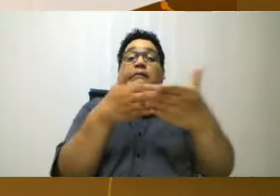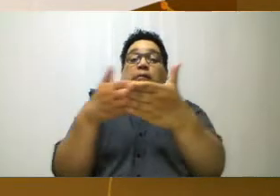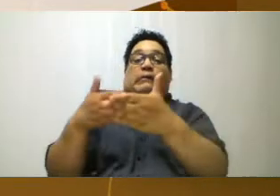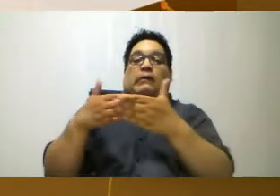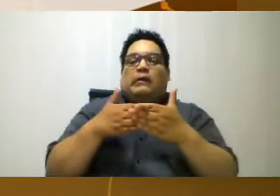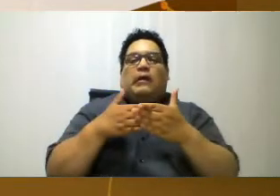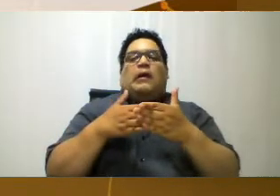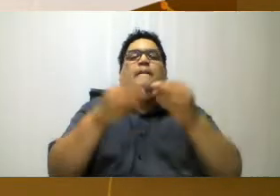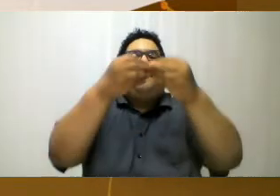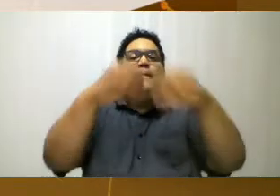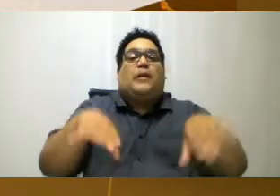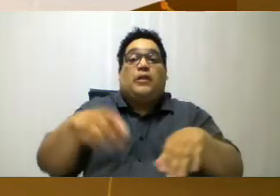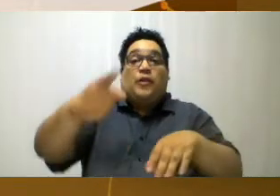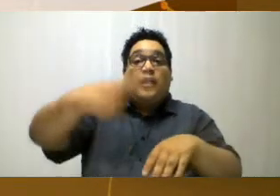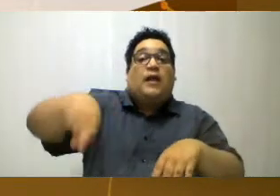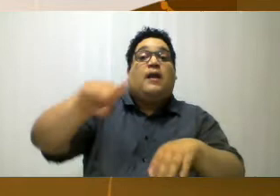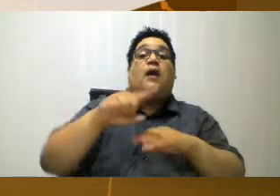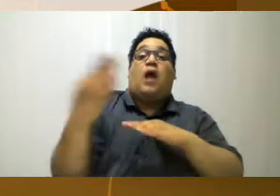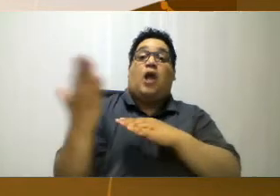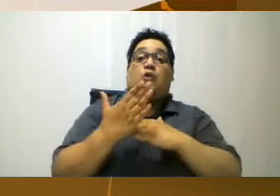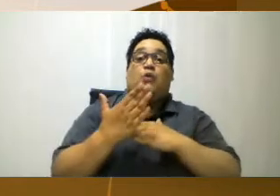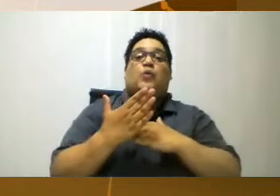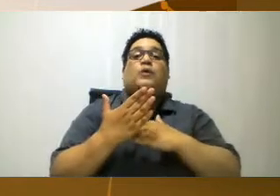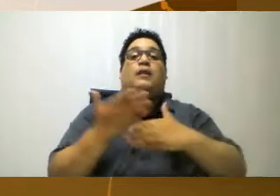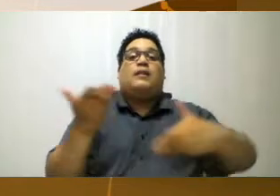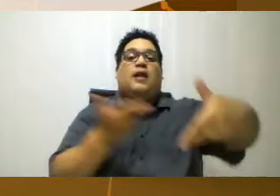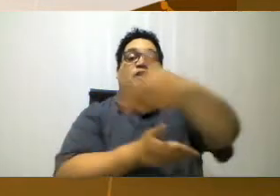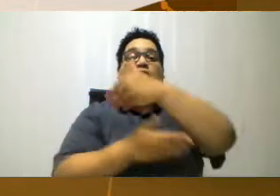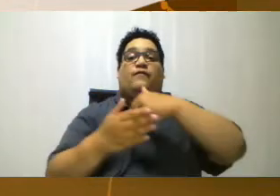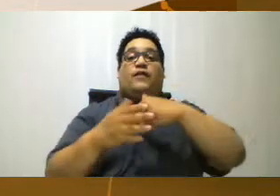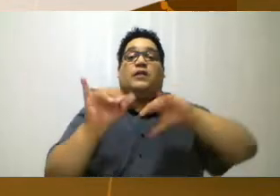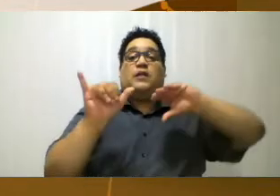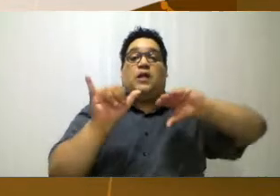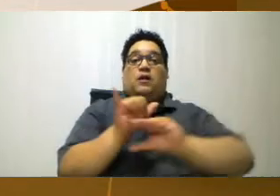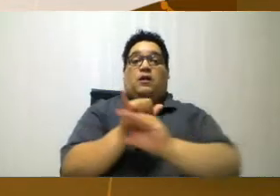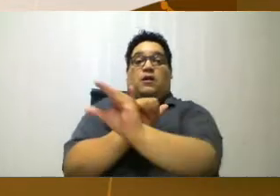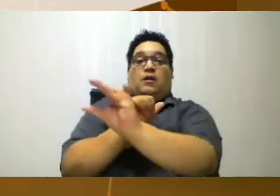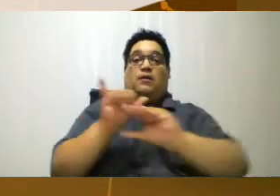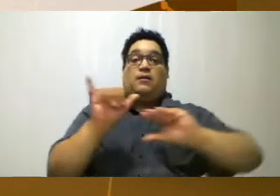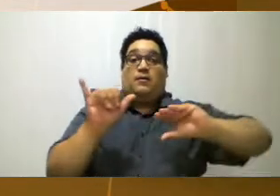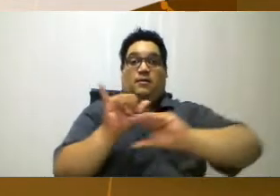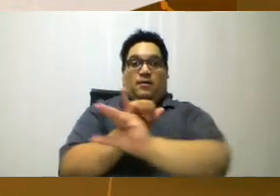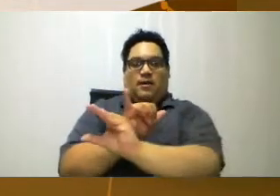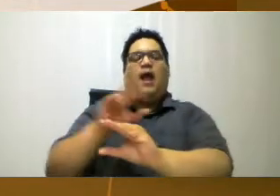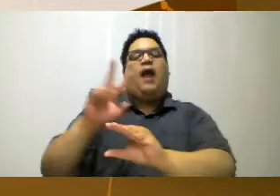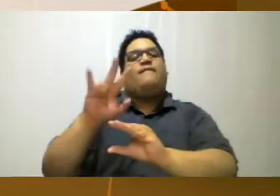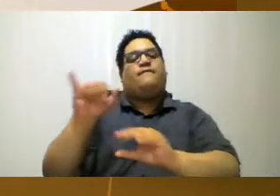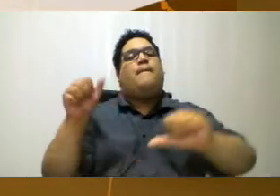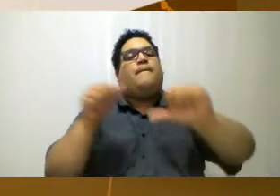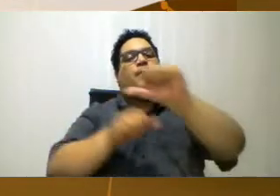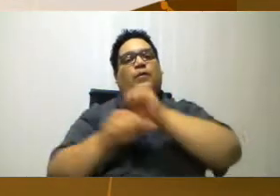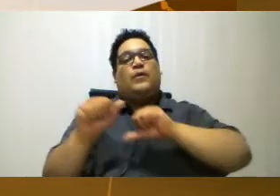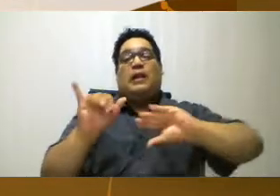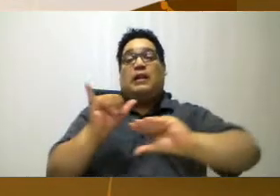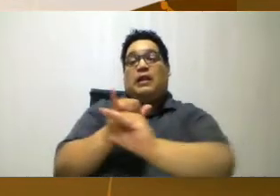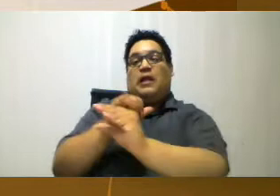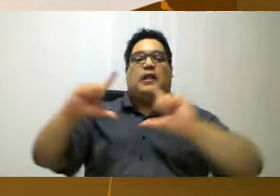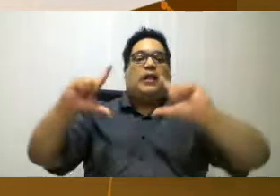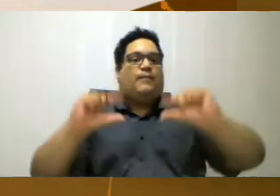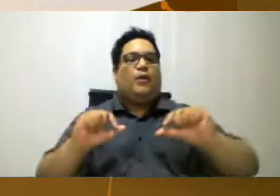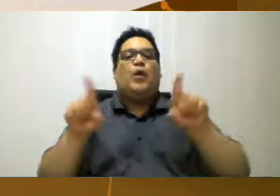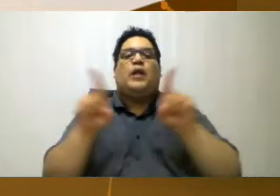que auxilia na transferência de calor, reduz essa transferência, aumenta a temperatura e diminui a suportabilidade a